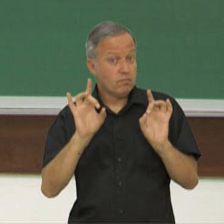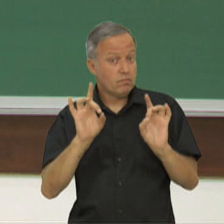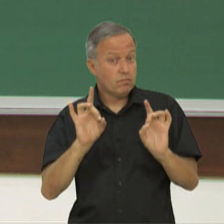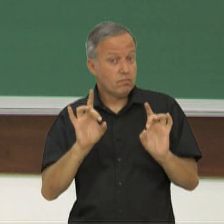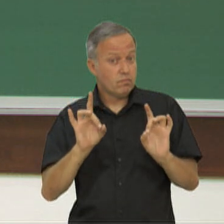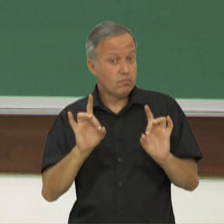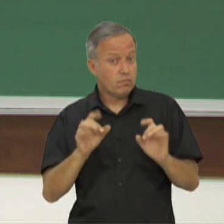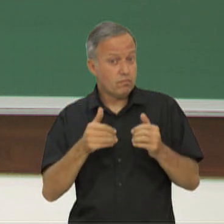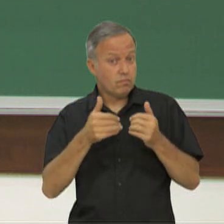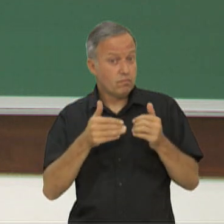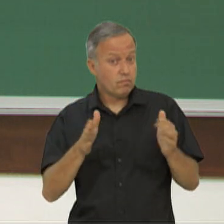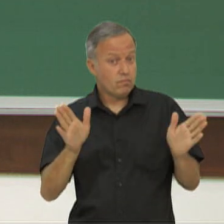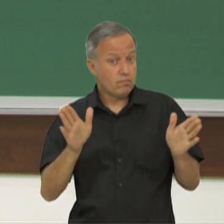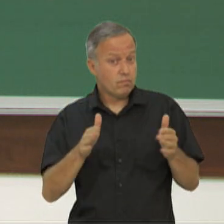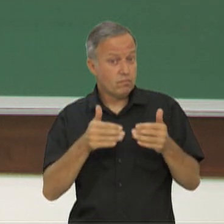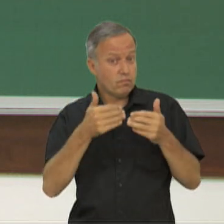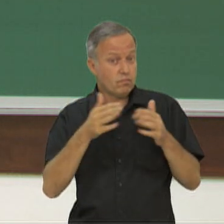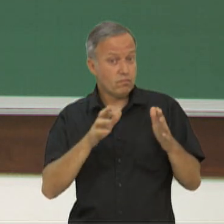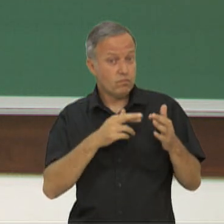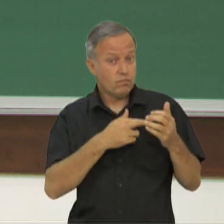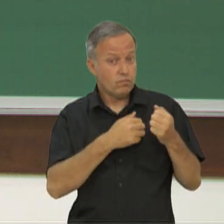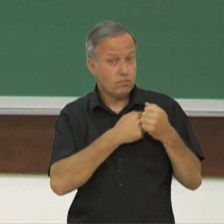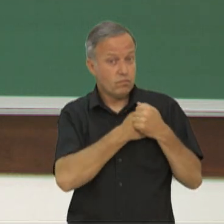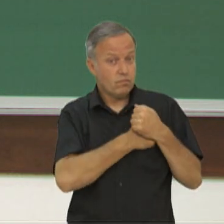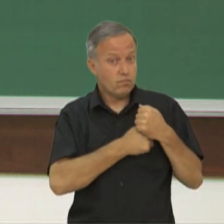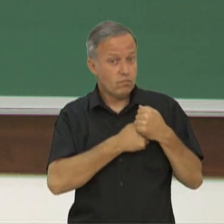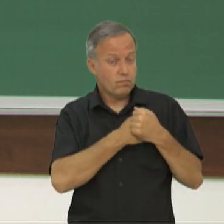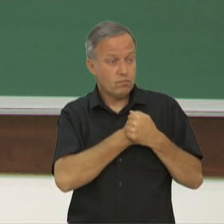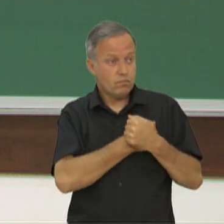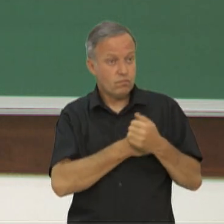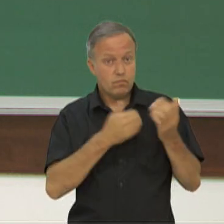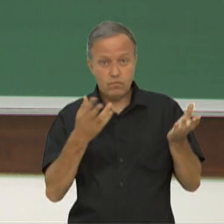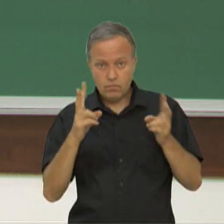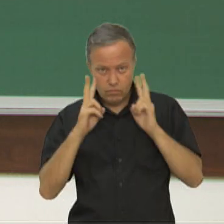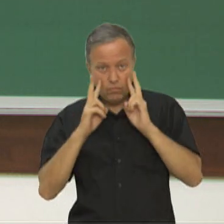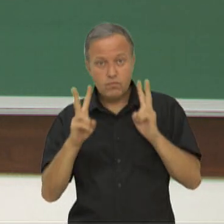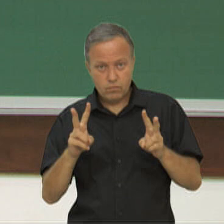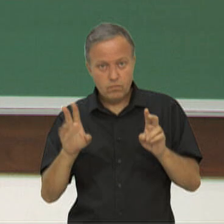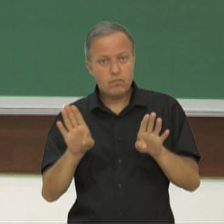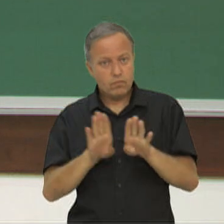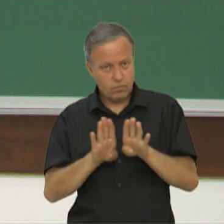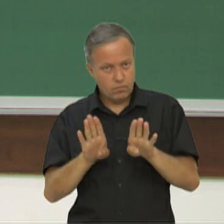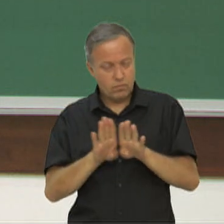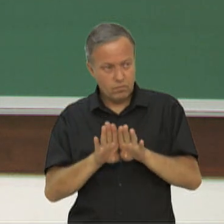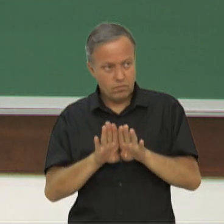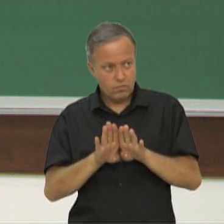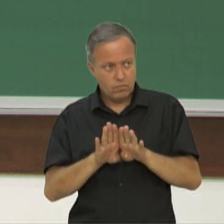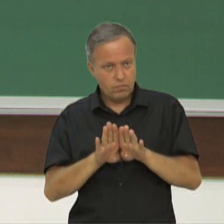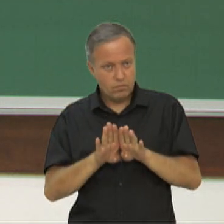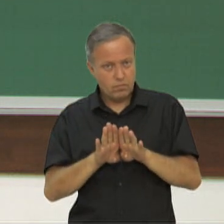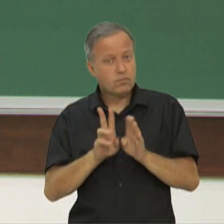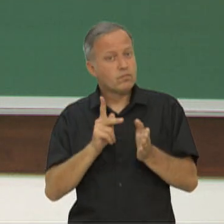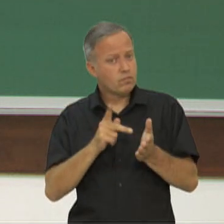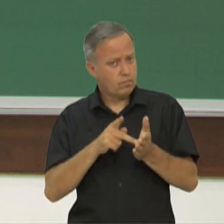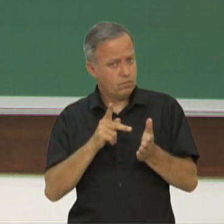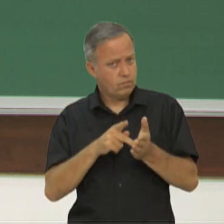balé romântico que nós vimos aqui, nós vemos no balé que nós assistimos hoje nas apresentações, não é